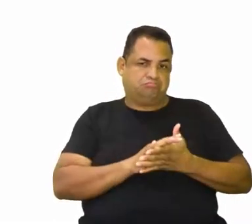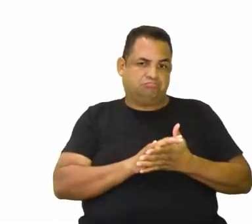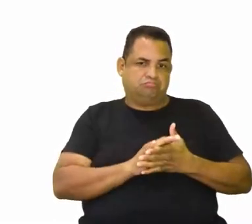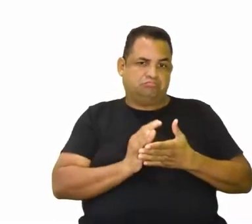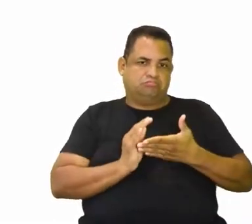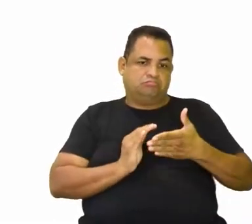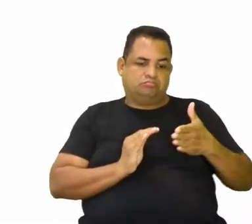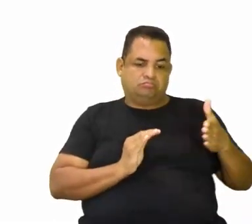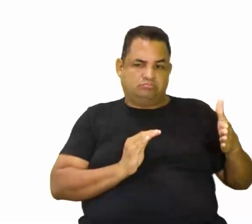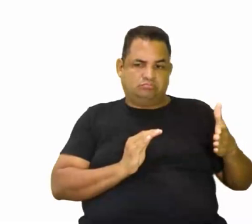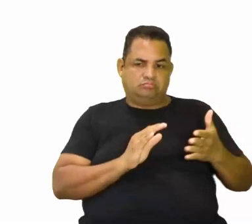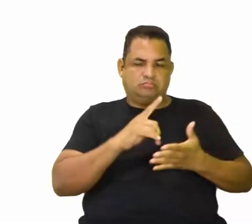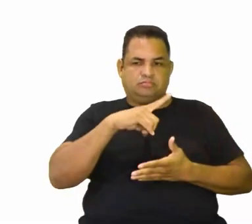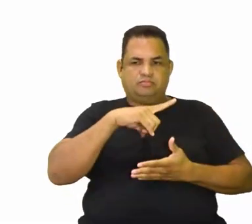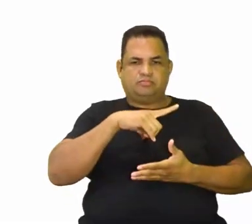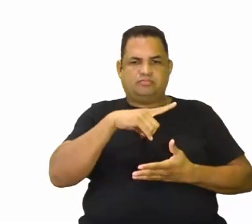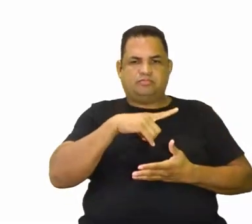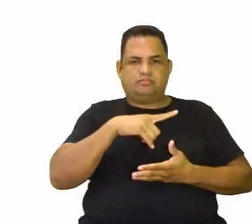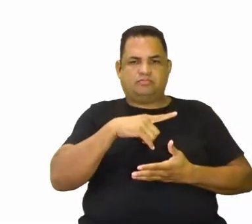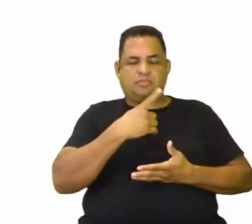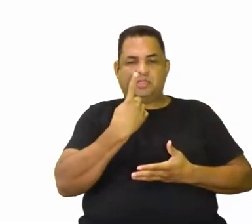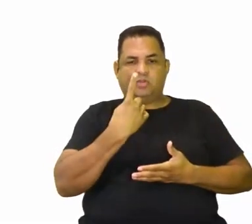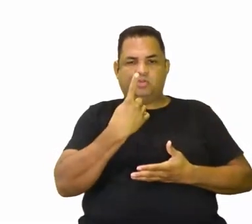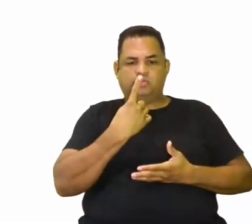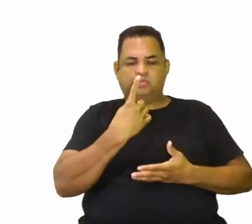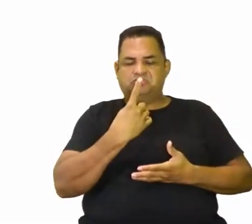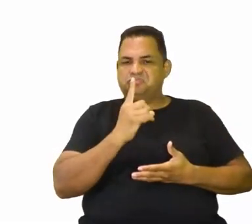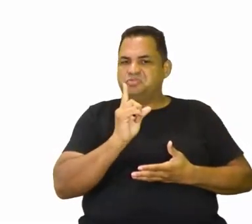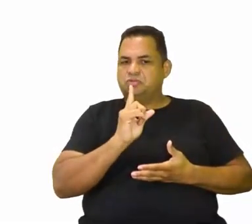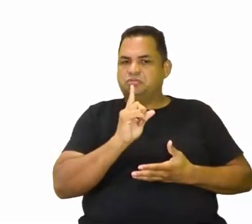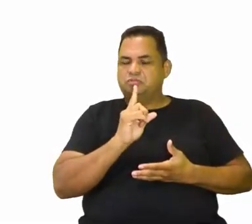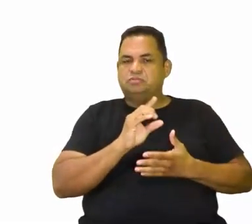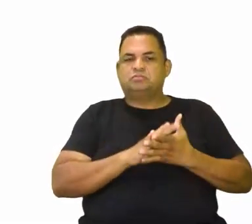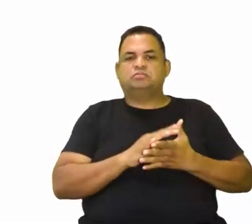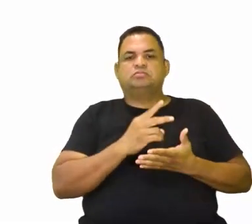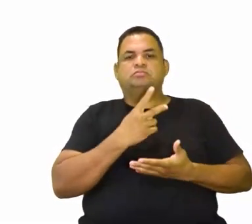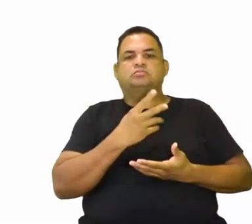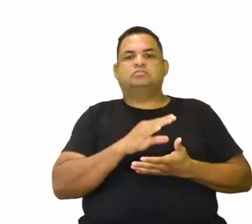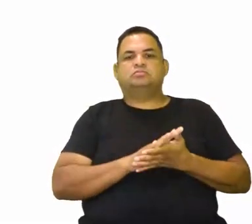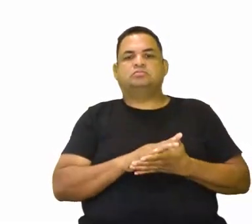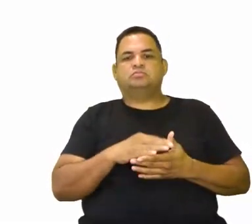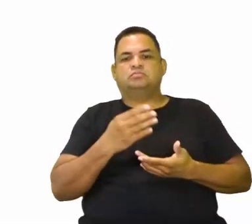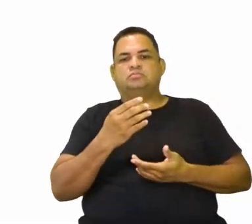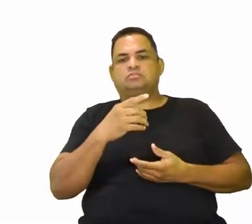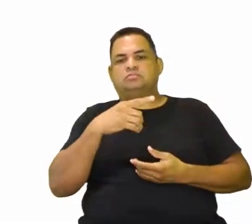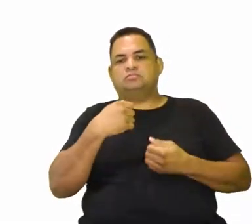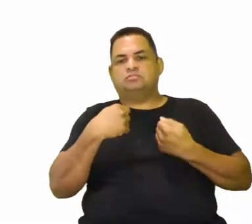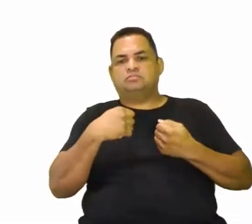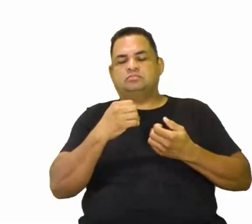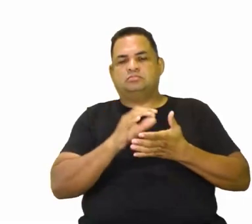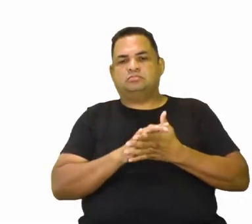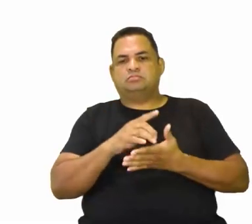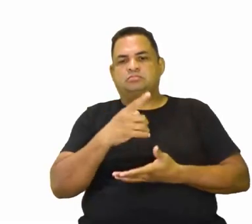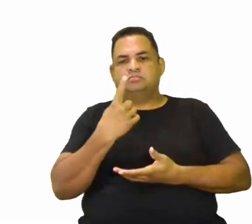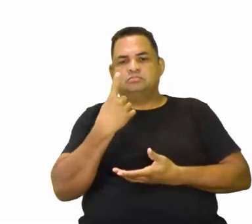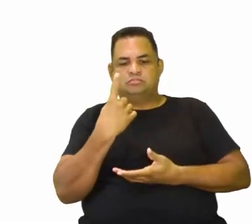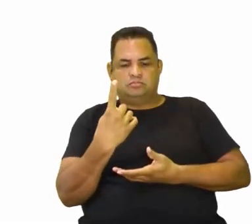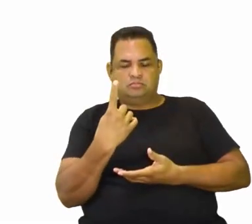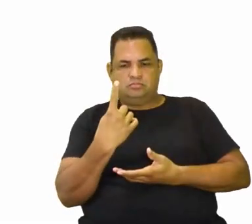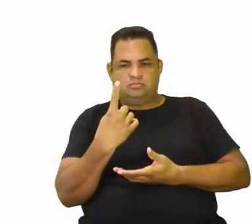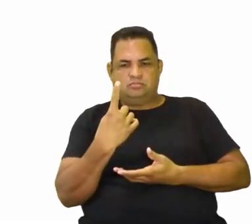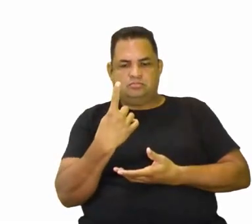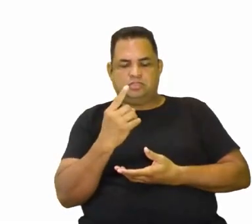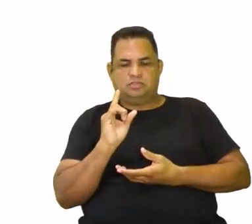lado do reagente eu não tenha só um reagente, só uma substância, e no lado do produto eu tenho que ter obrigatoriamente uma